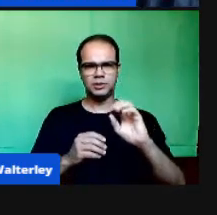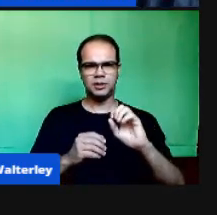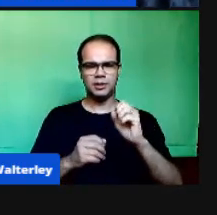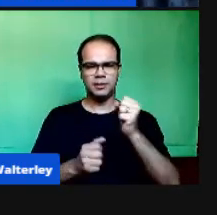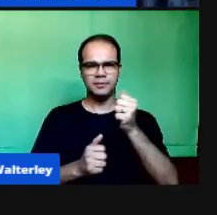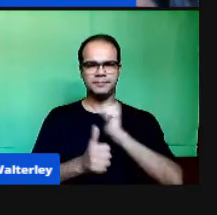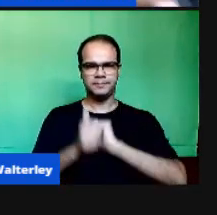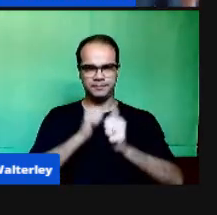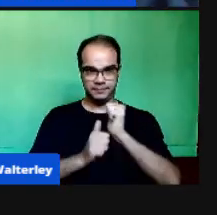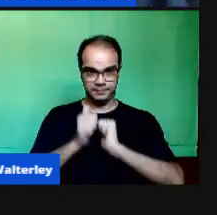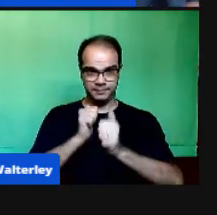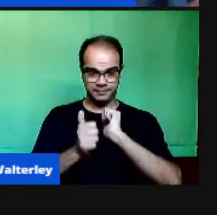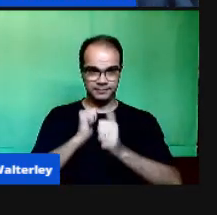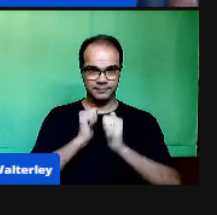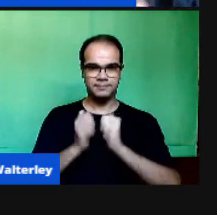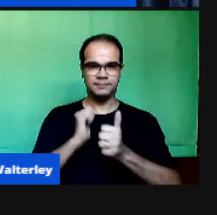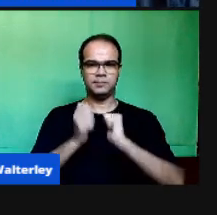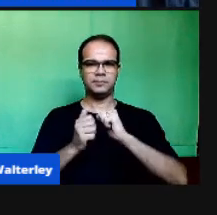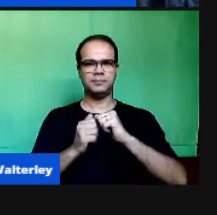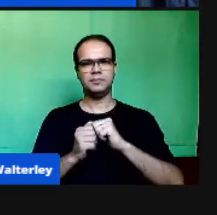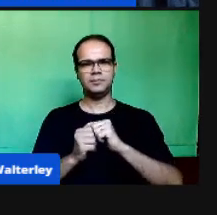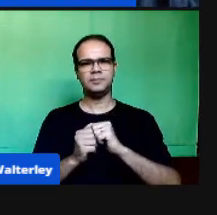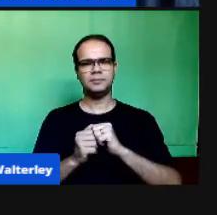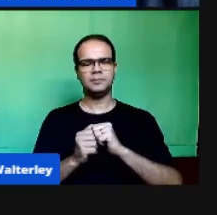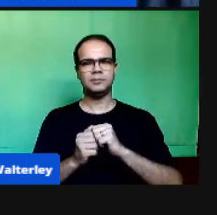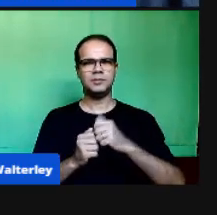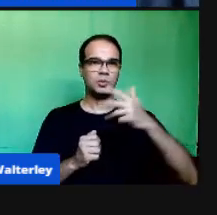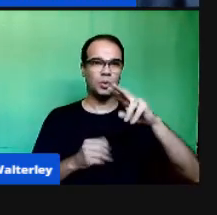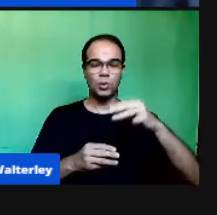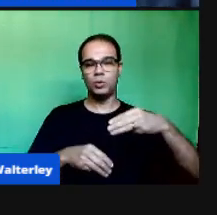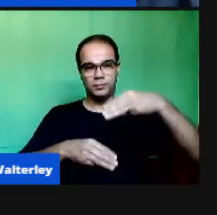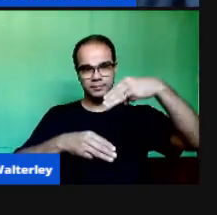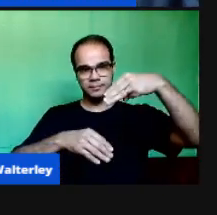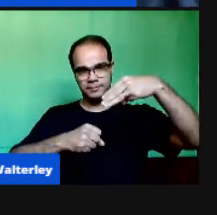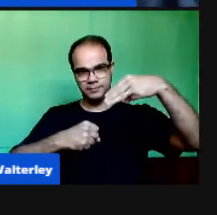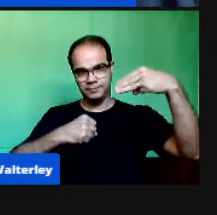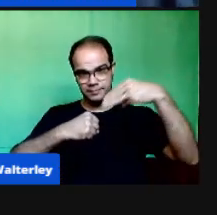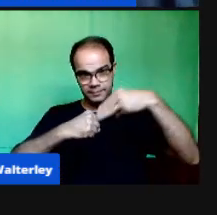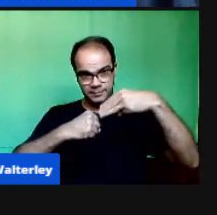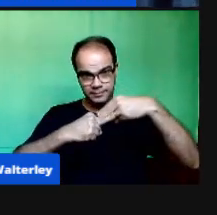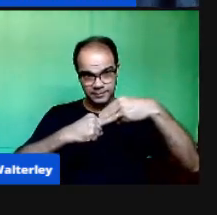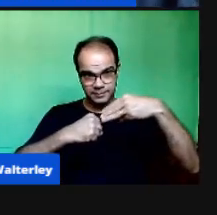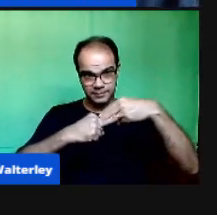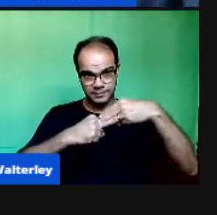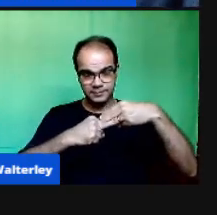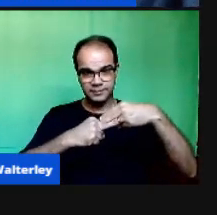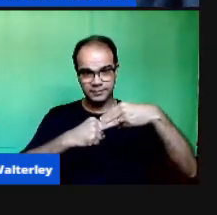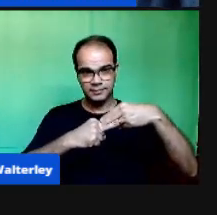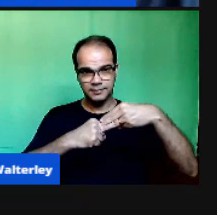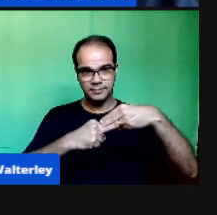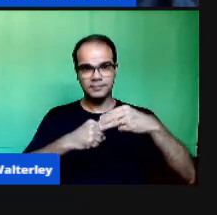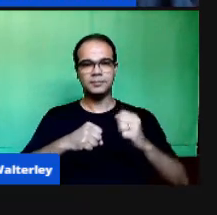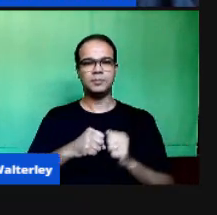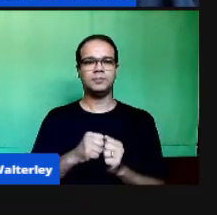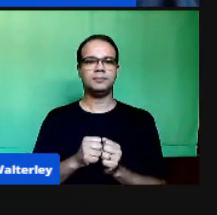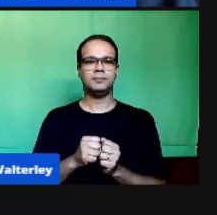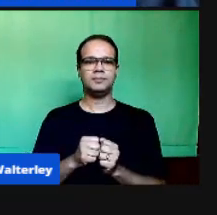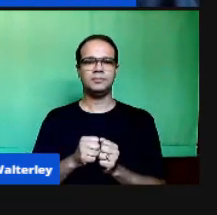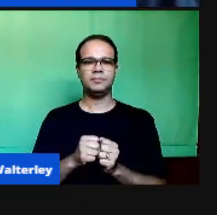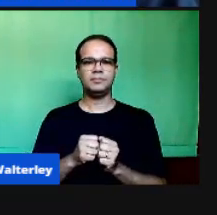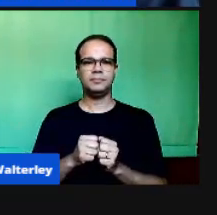Física, mestrado na área da educação e atualmente eu trabalho como coordenador de curso na Estácio e também como